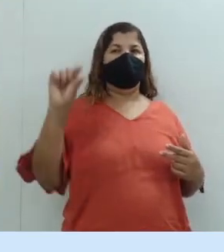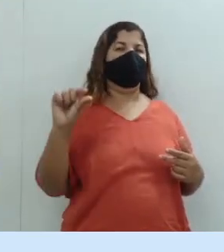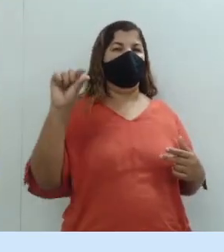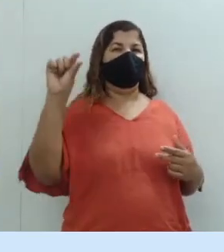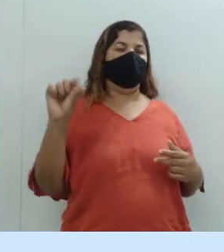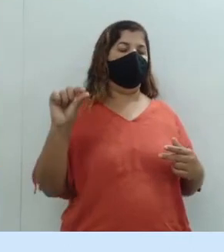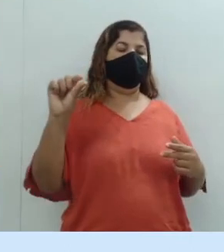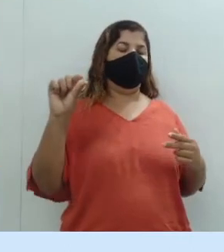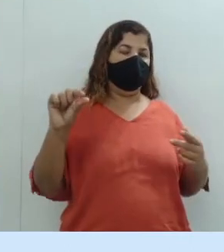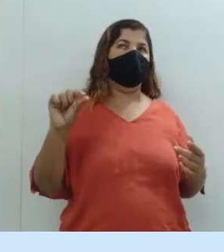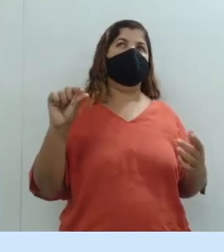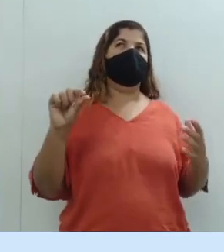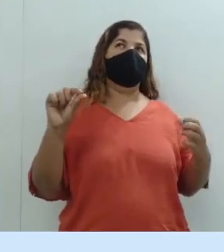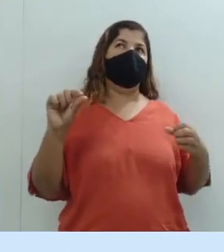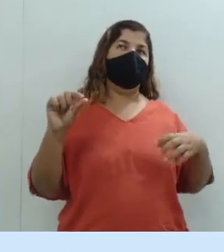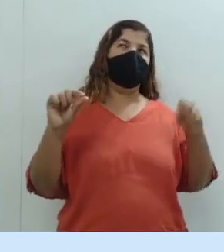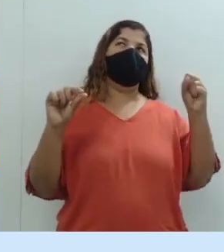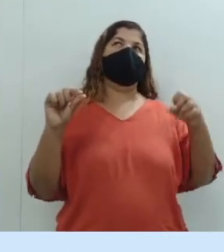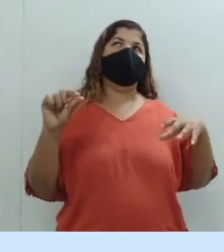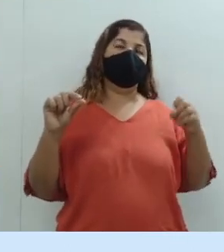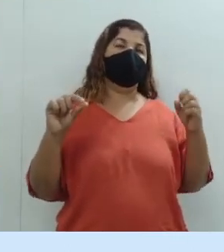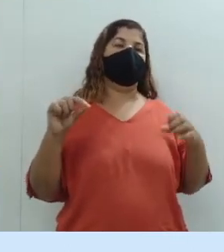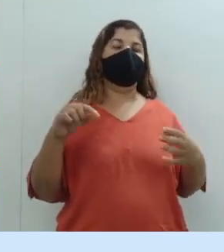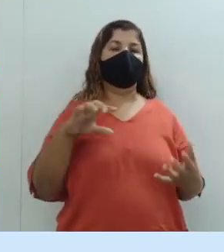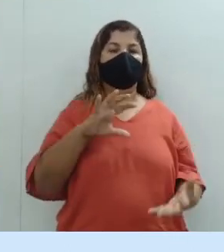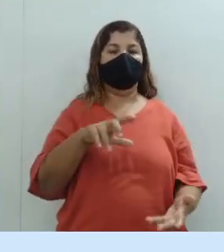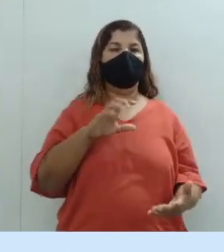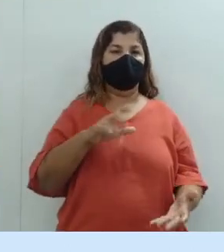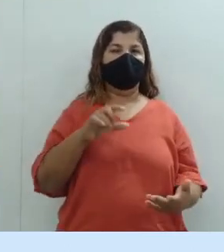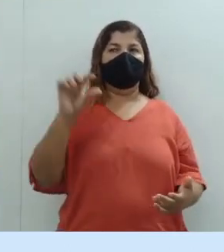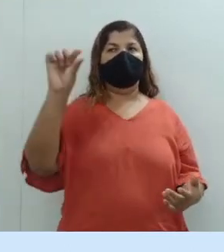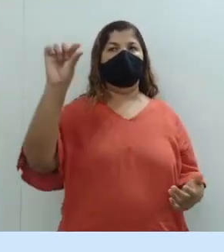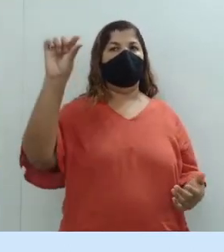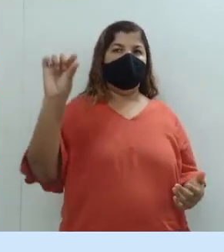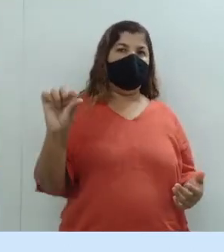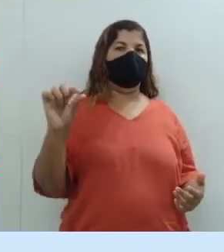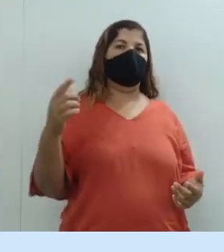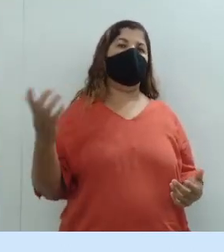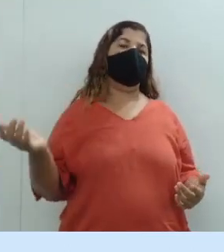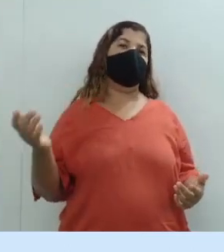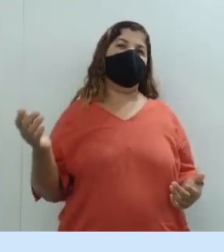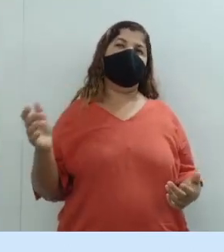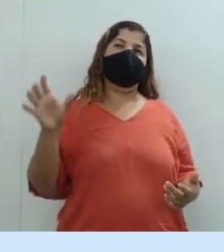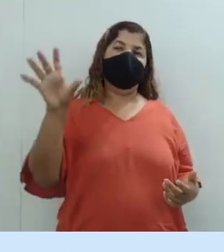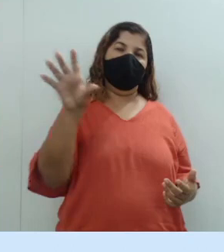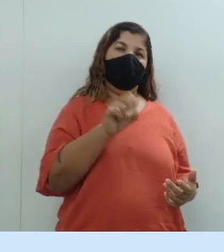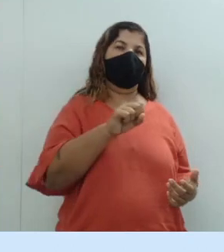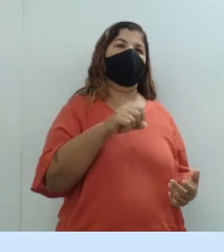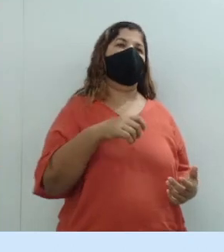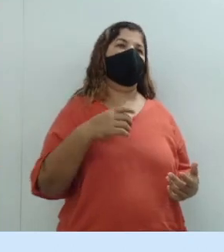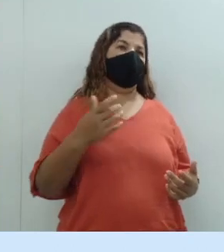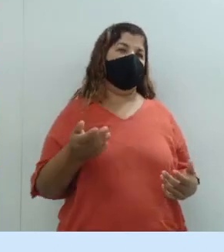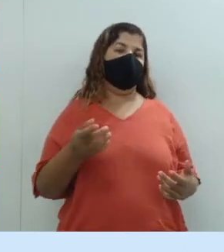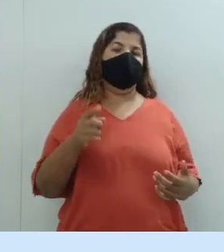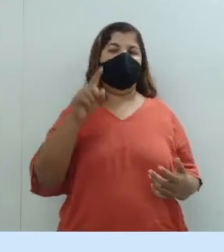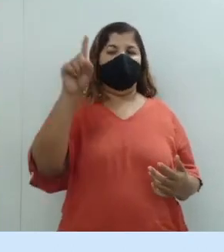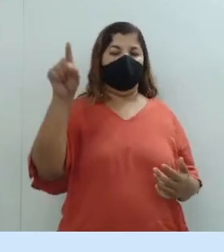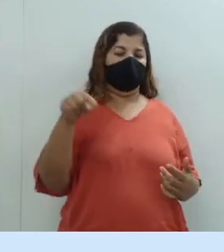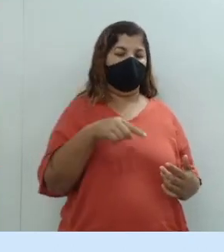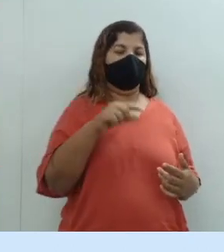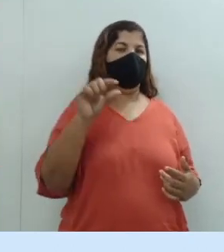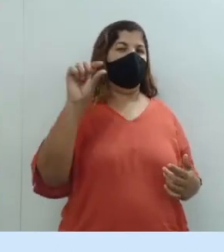sempre. Sempre que você acionasse, por exemplo, sua máquina de lavar lá, que ela puxasse corrente elétrica da rede, iria passar pelo disjuntor,